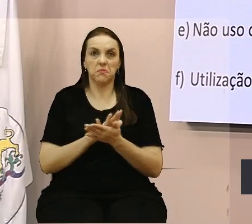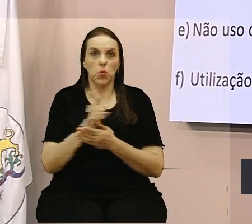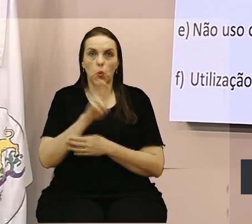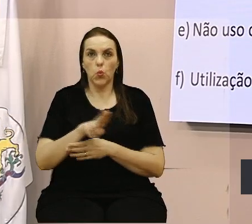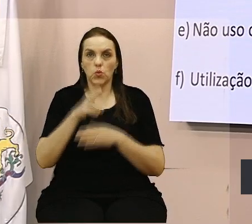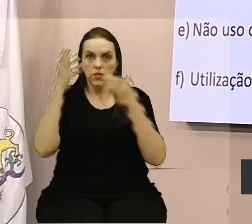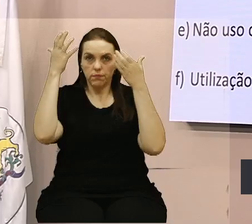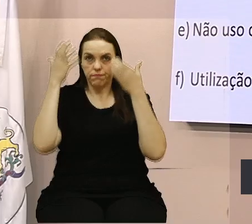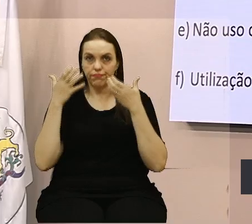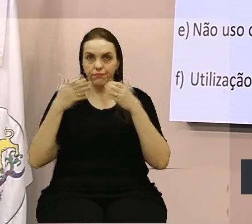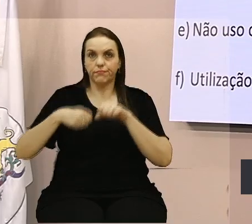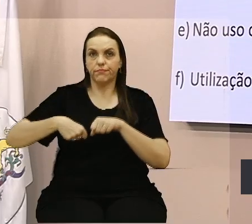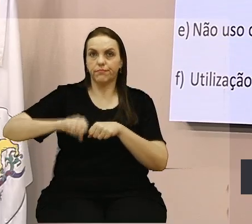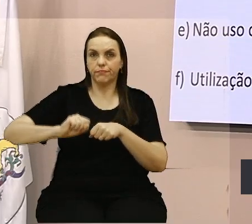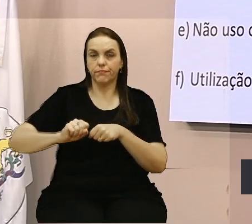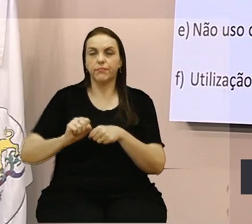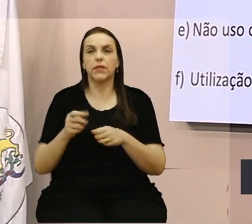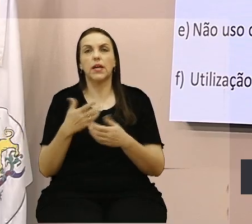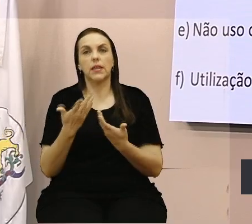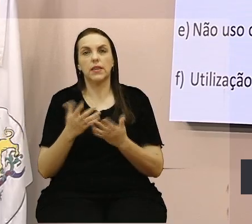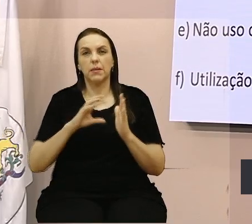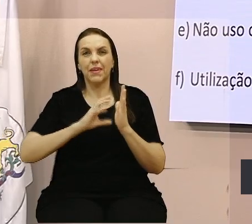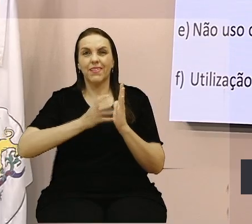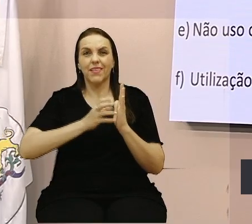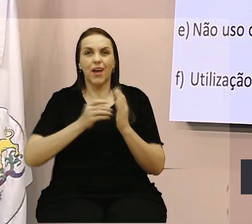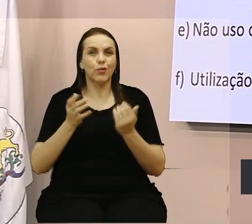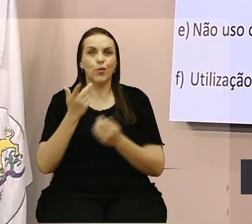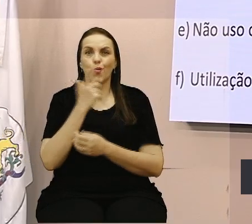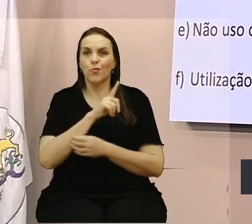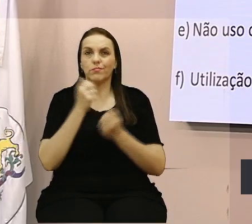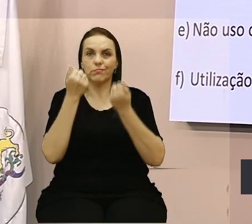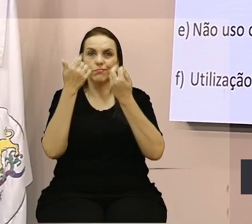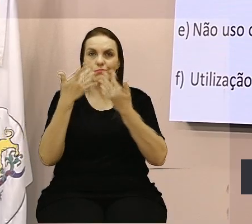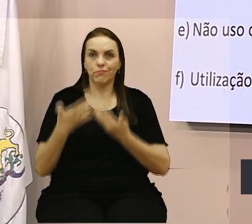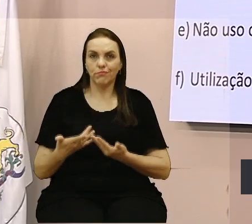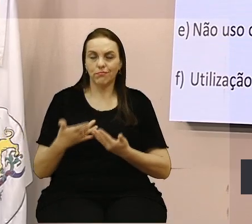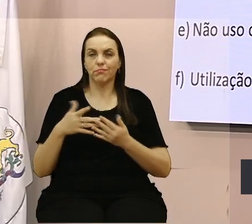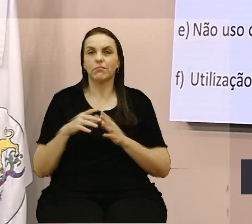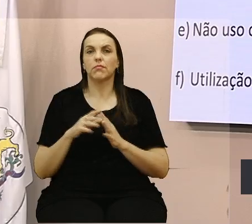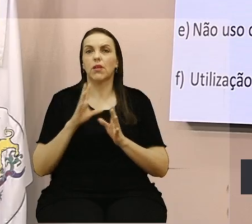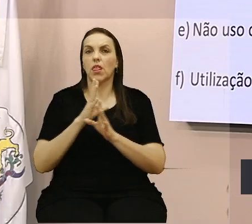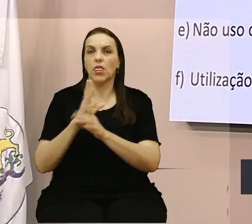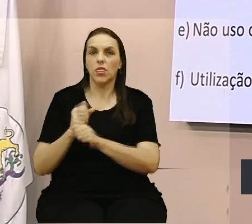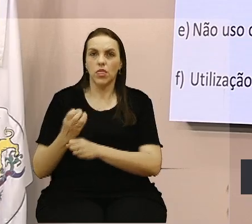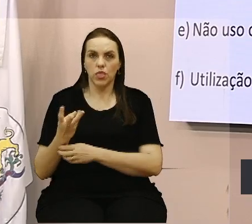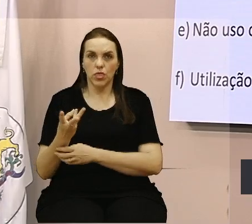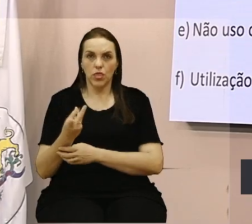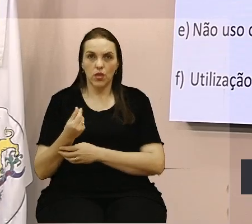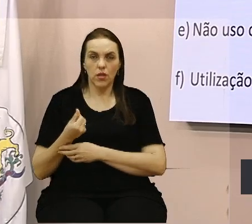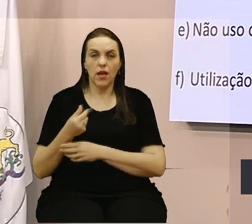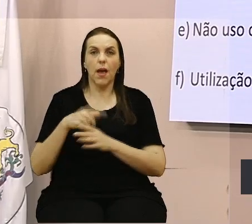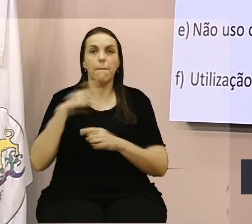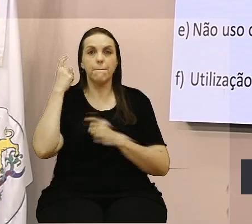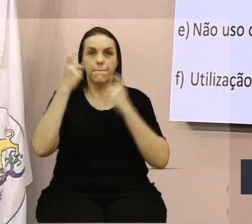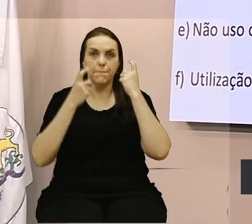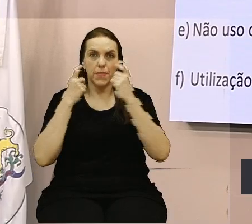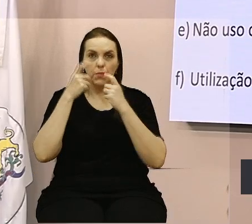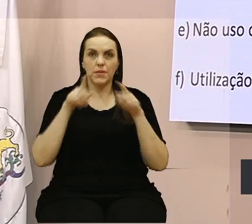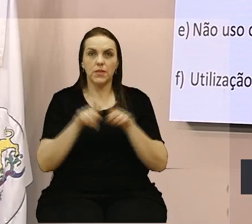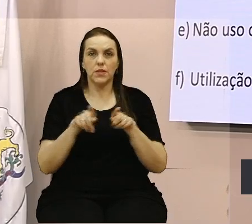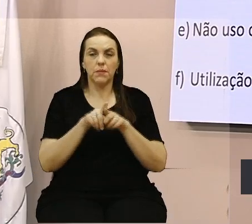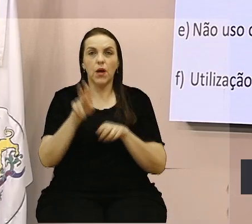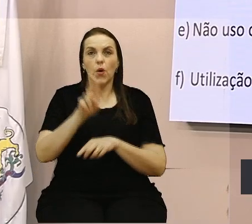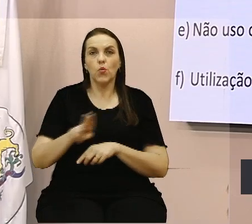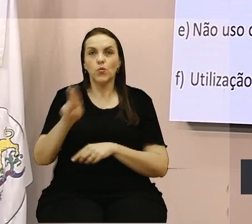motociclistas, e um dado que não dá para mensurar, mas se sabe muito bem que é uma preocupação, é a utilização